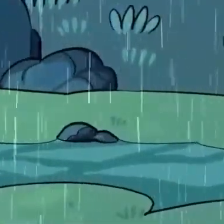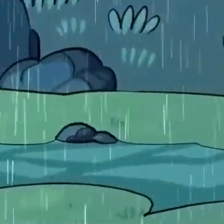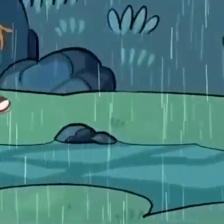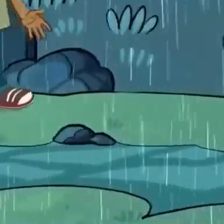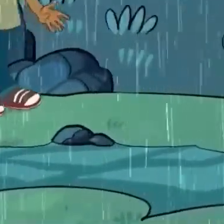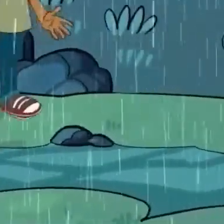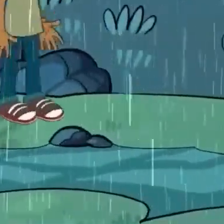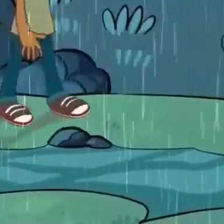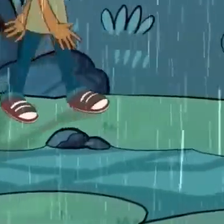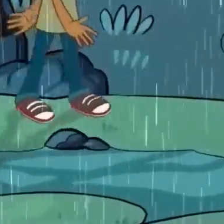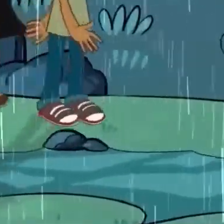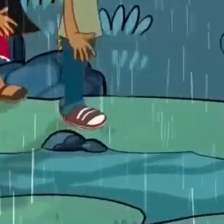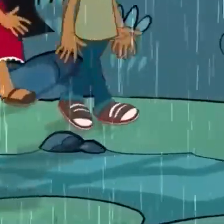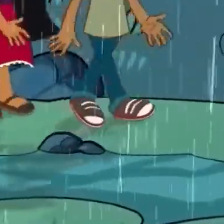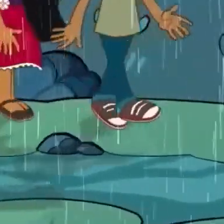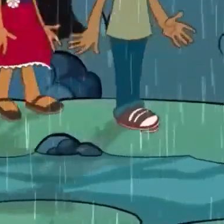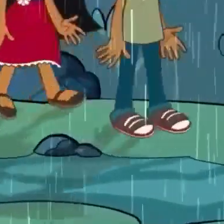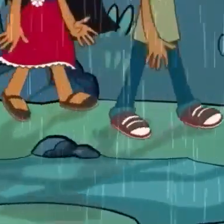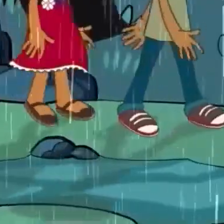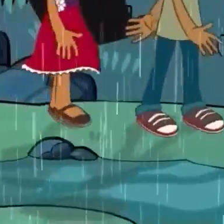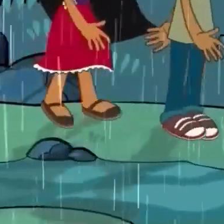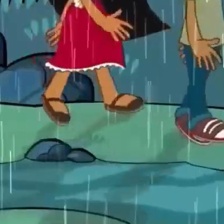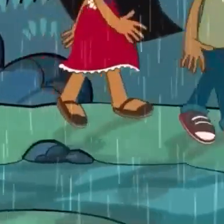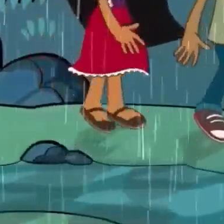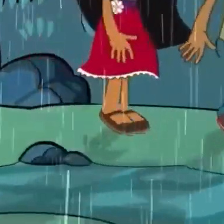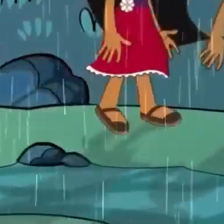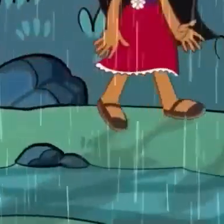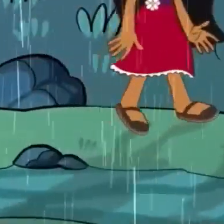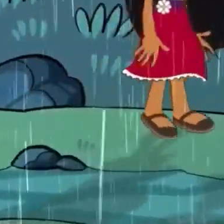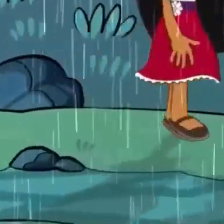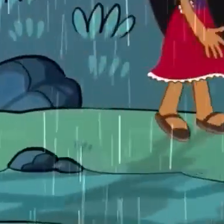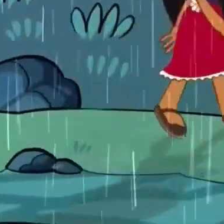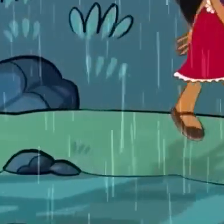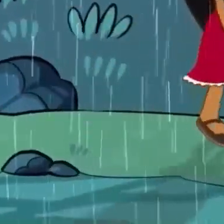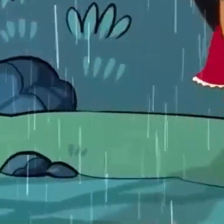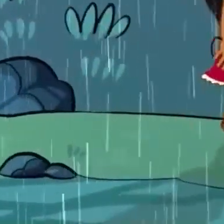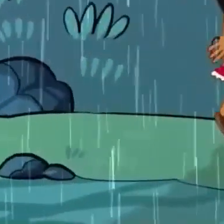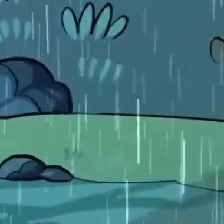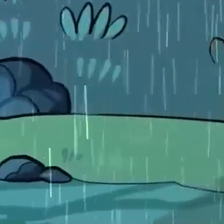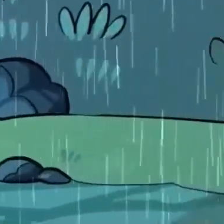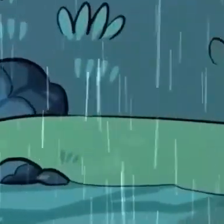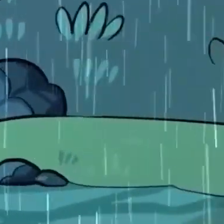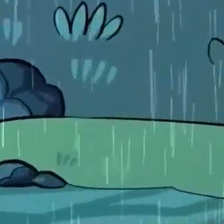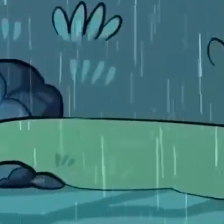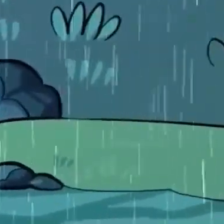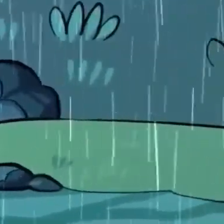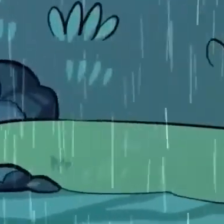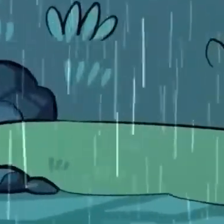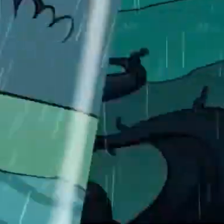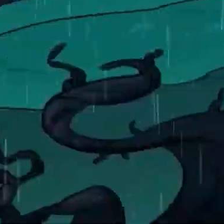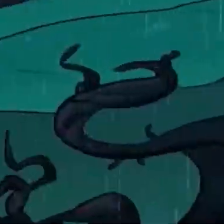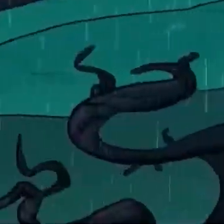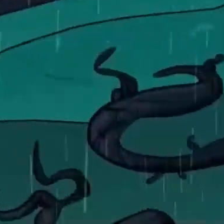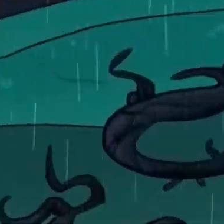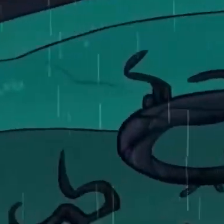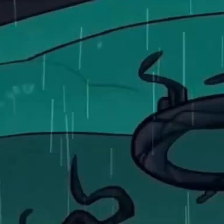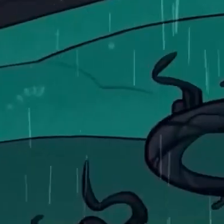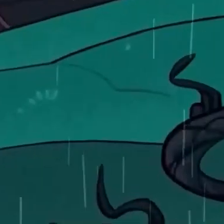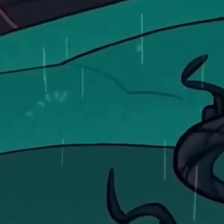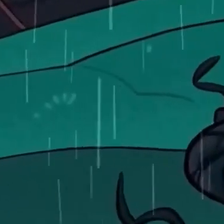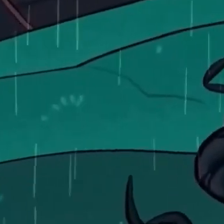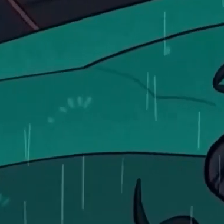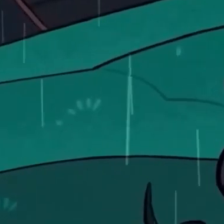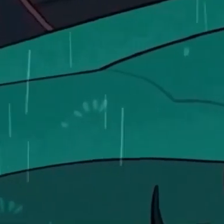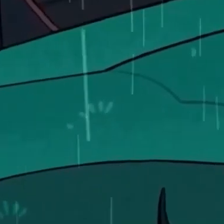Pedro were walking through the forest when they saw an old house. They